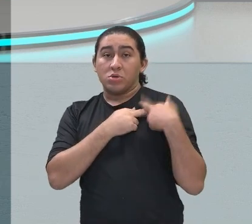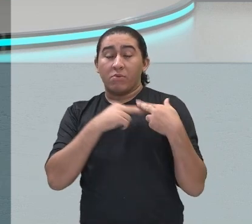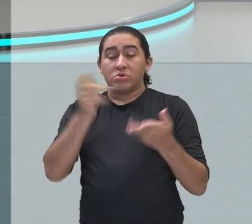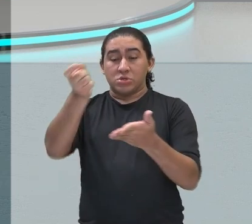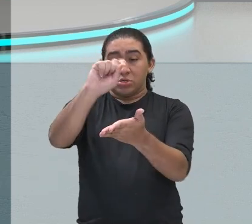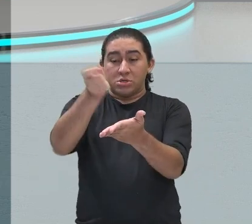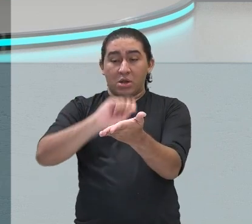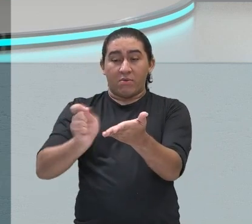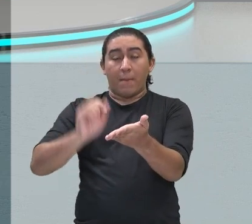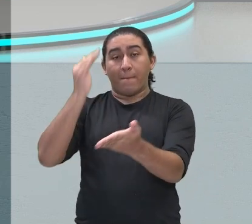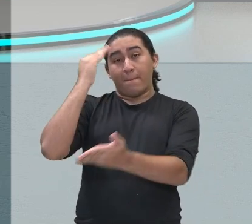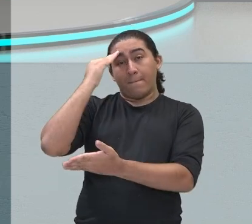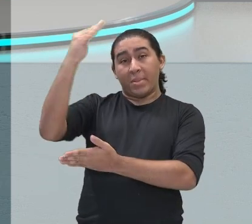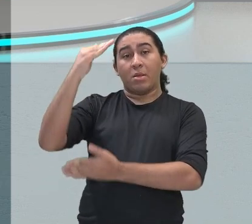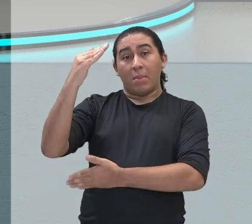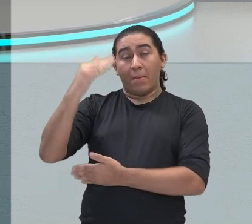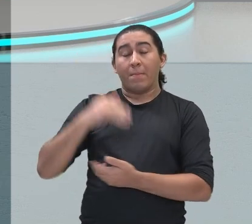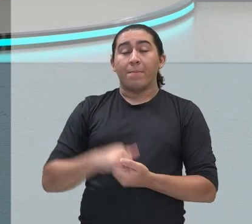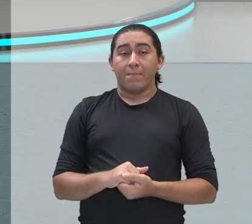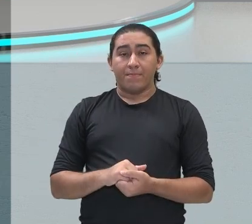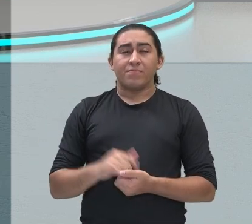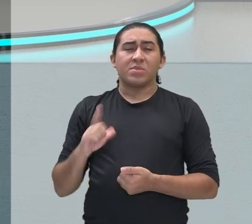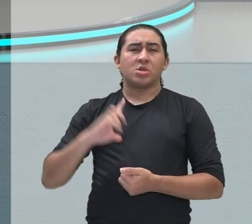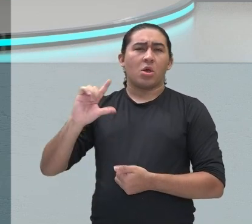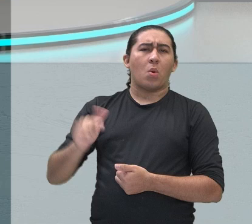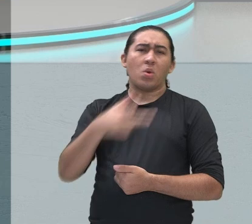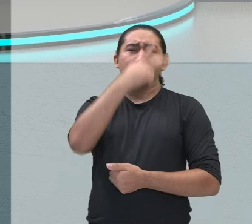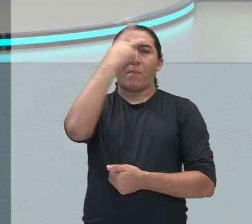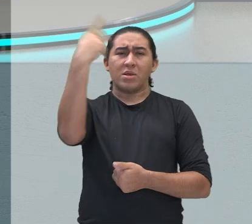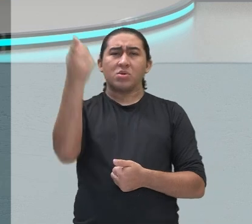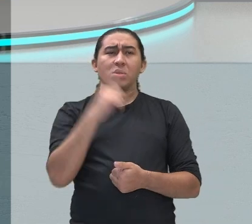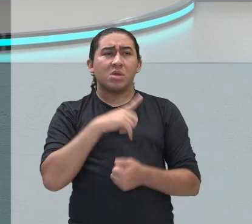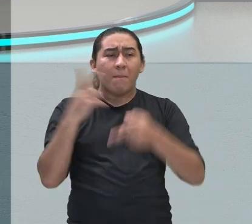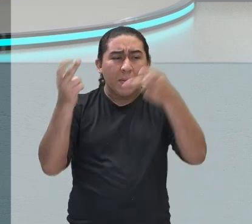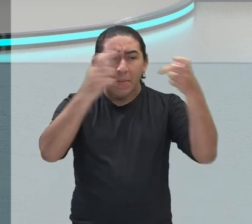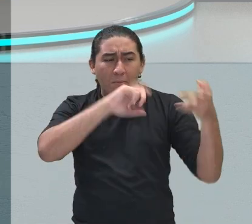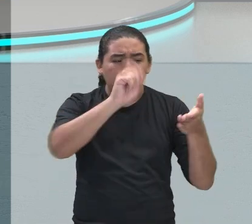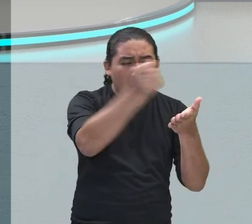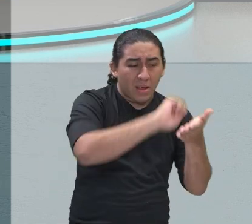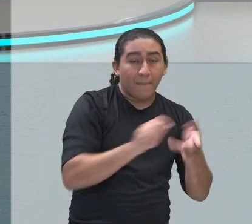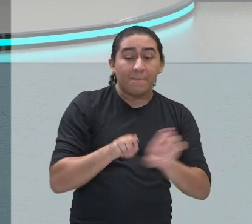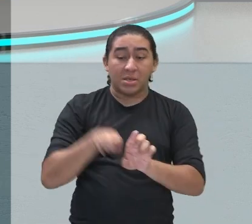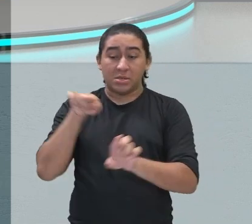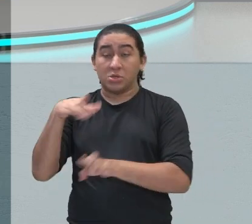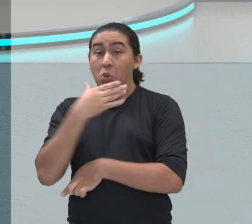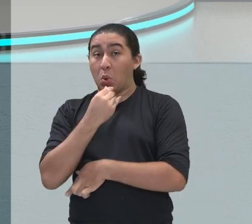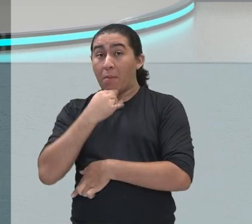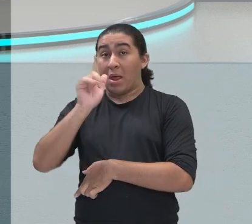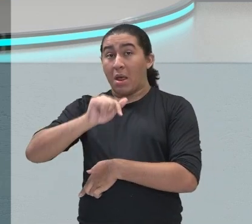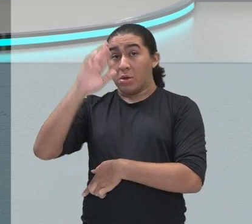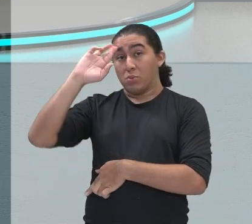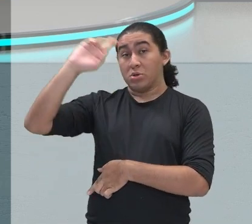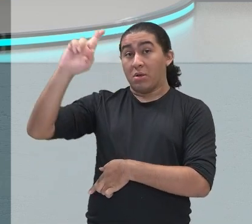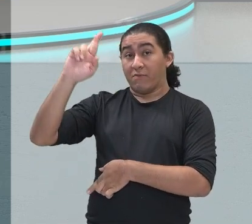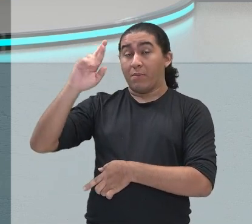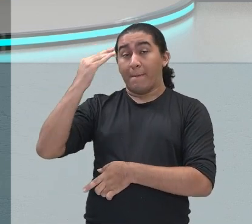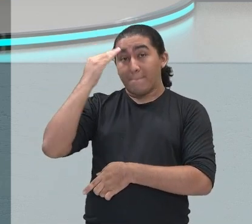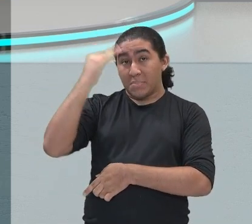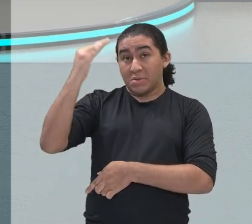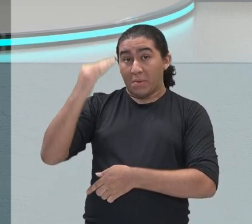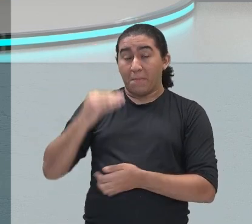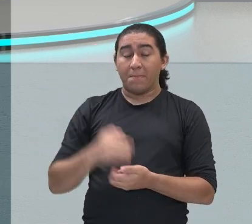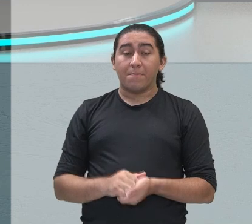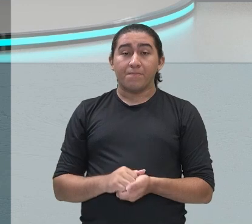o escrivão-chefe. Tinha outros escreventes, mas ele era o chefe, ele era o líder